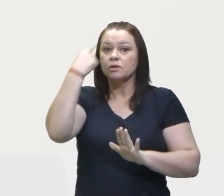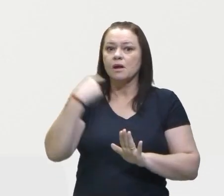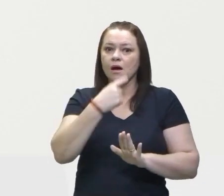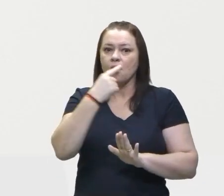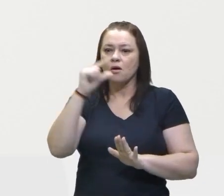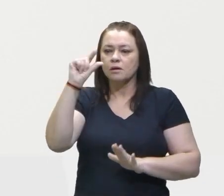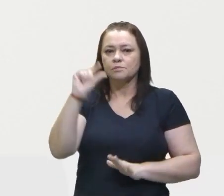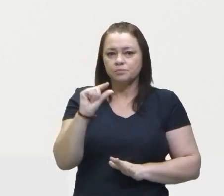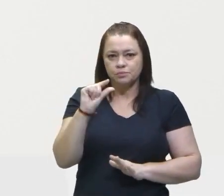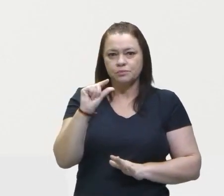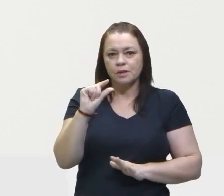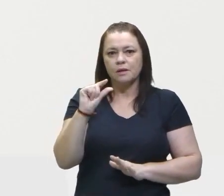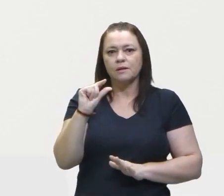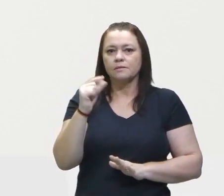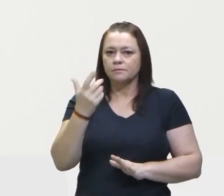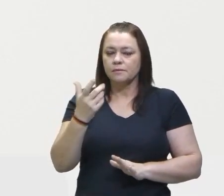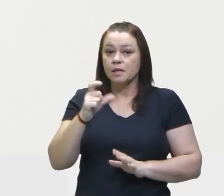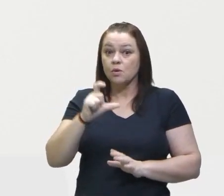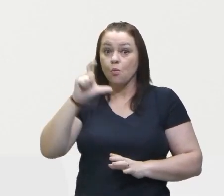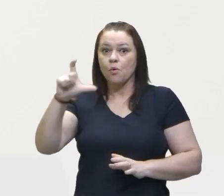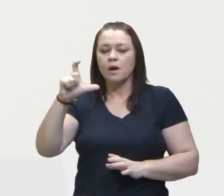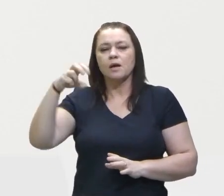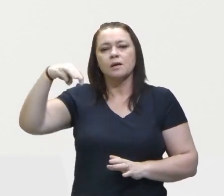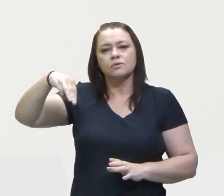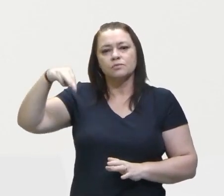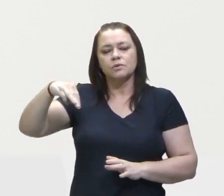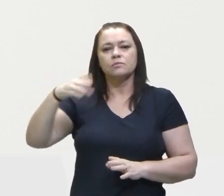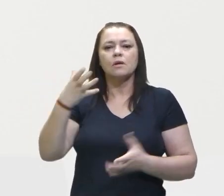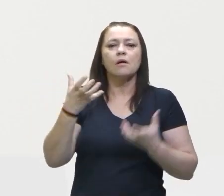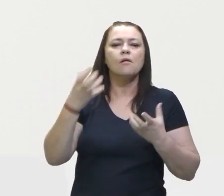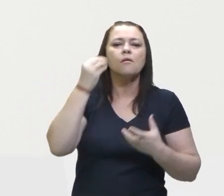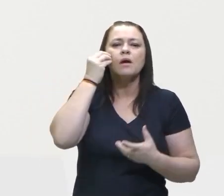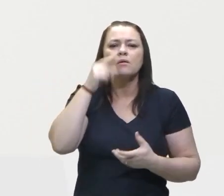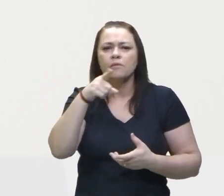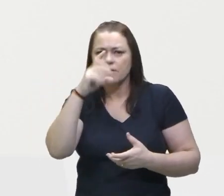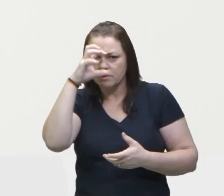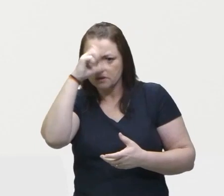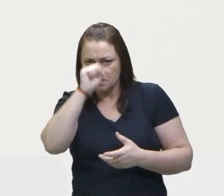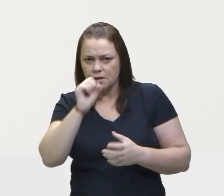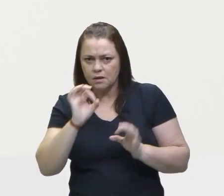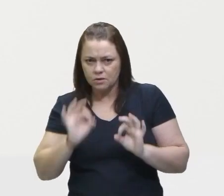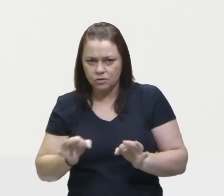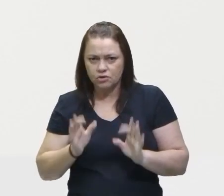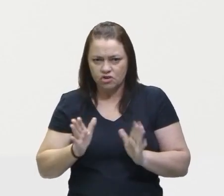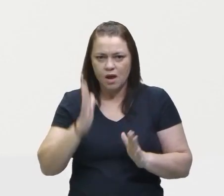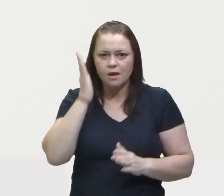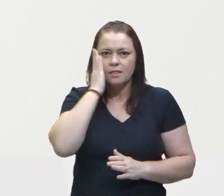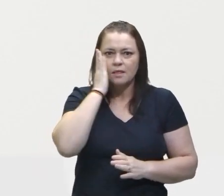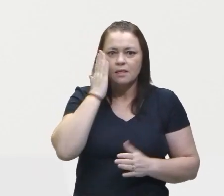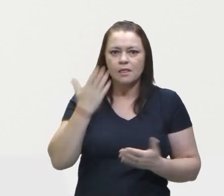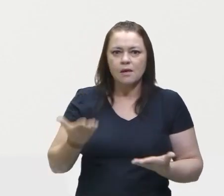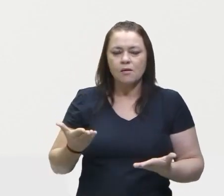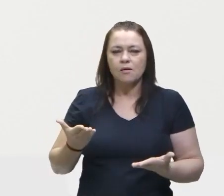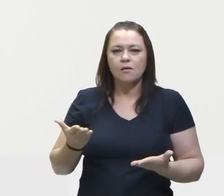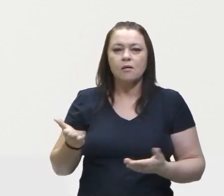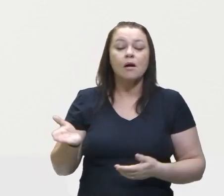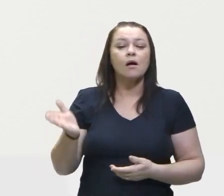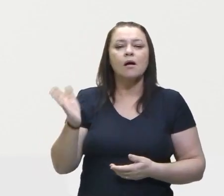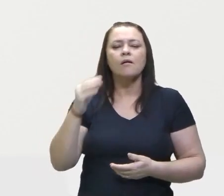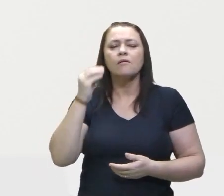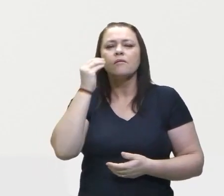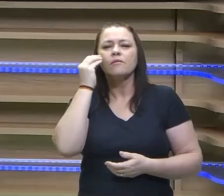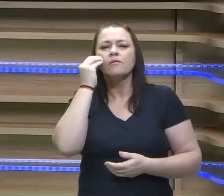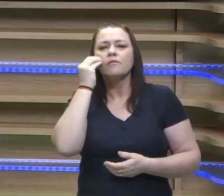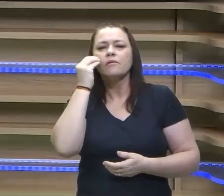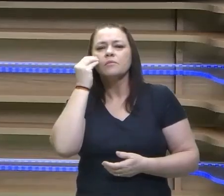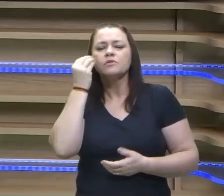ver se você aprendeu mesmo. Se você já entendeu, a gente vai para